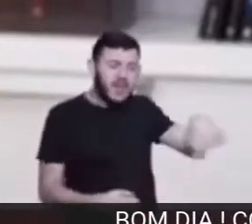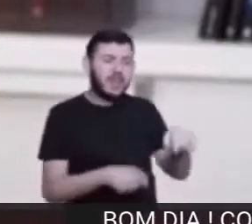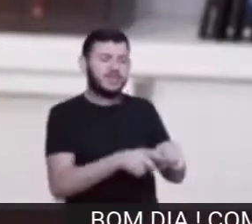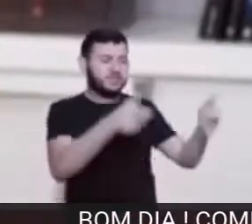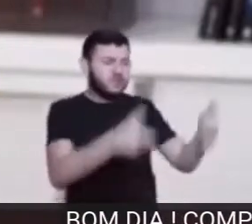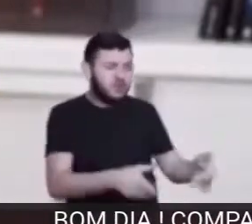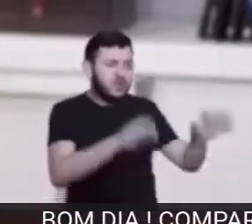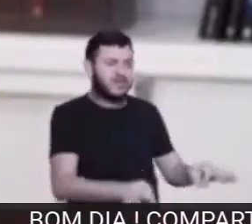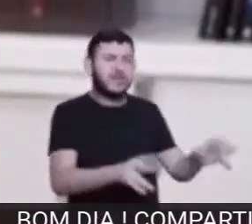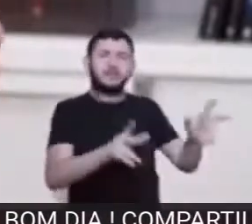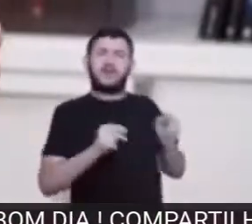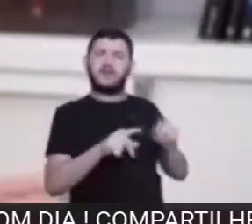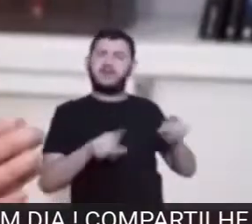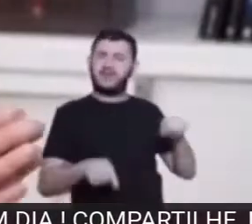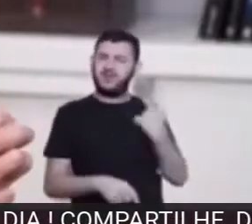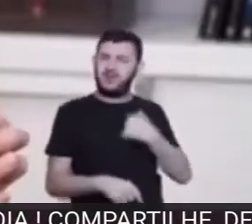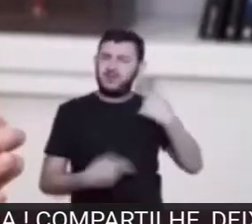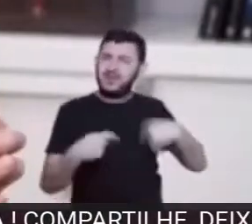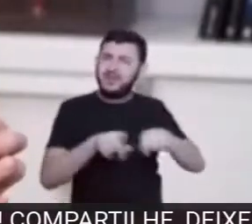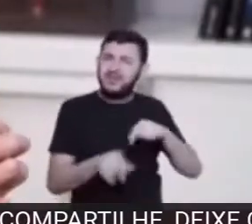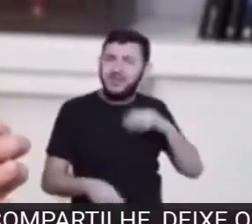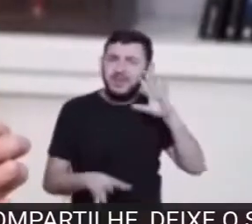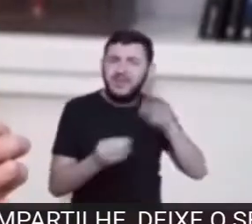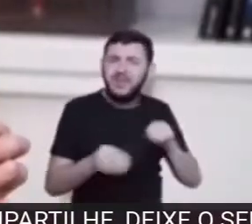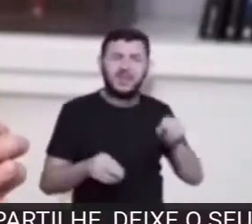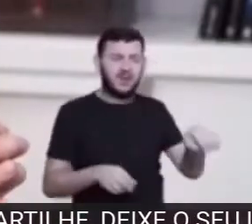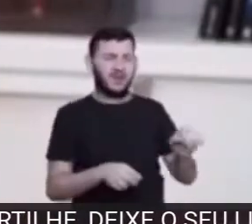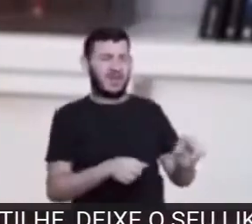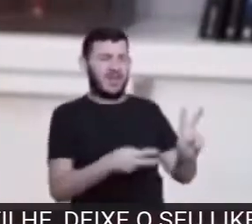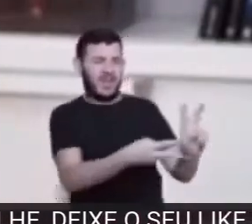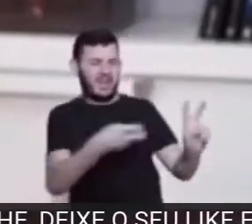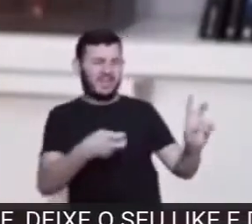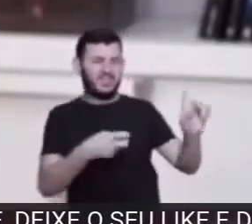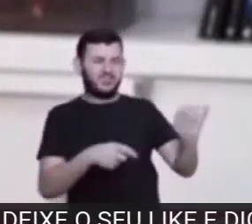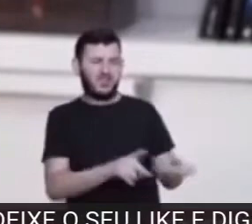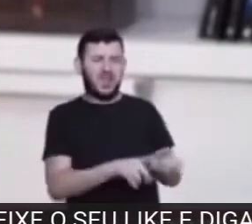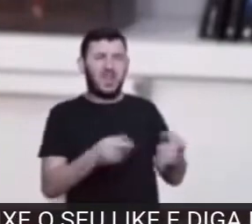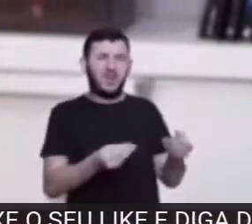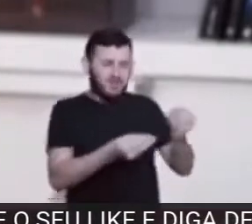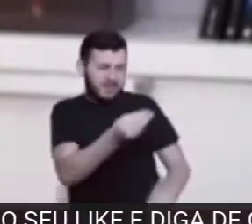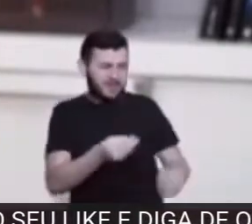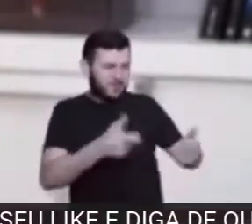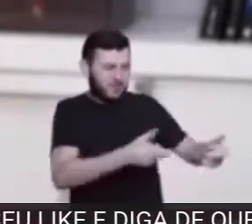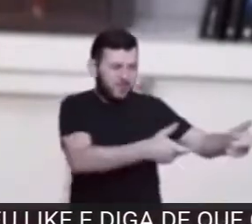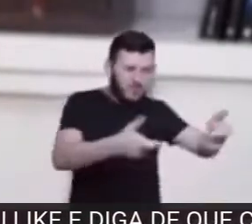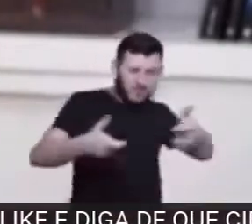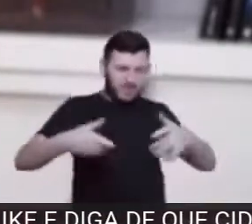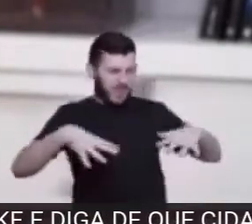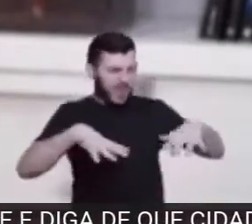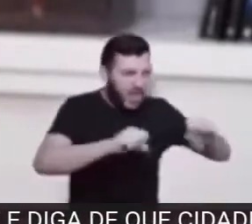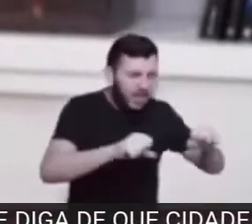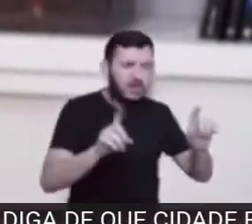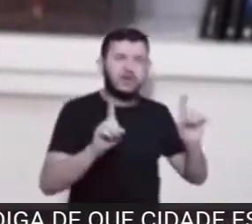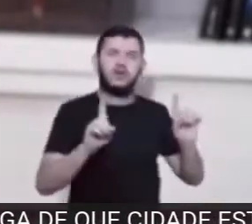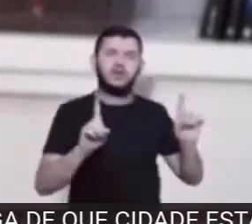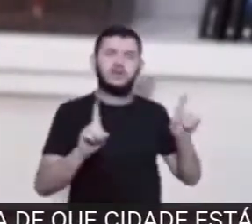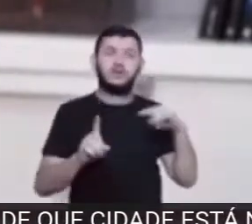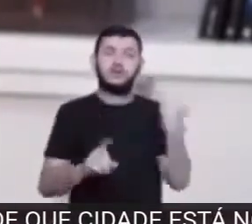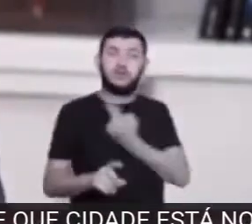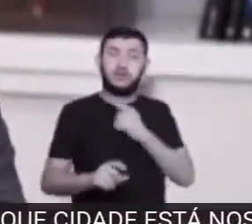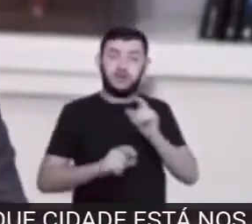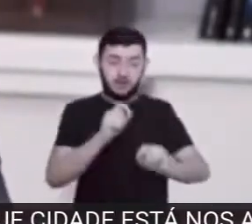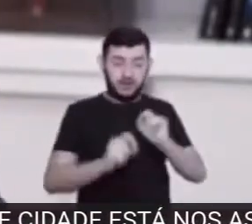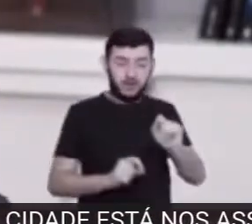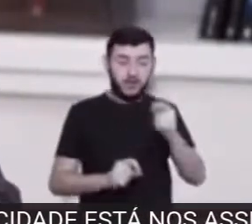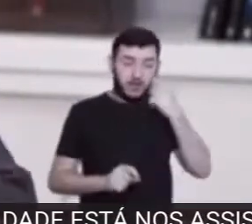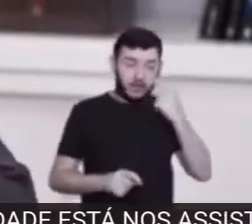são os índios que são invasores de terra. Na verdade, quando a gente faz uma demarcação com a terra indígena,